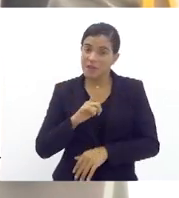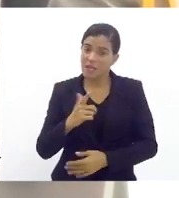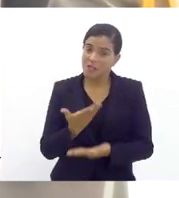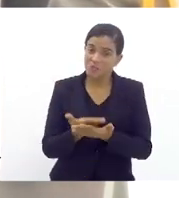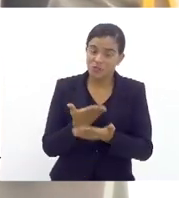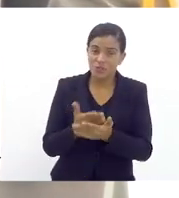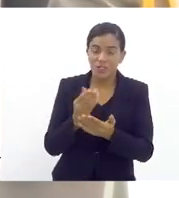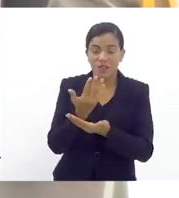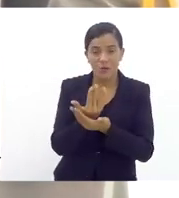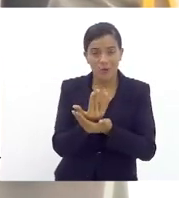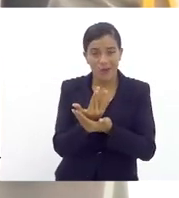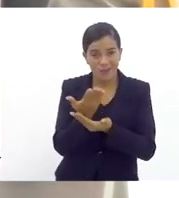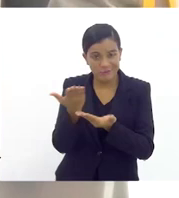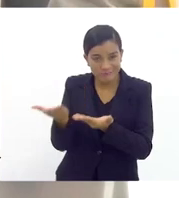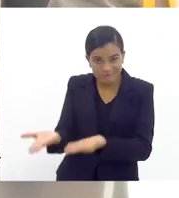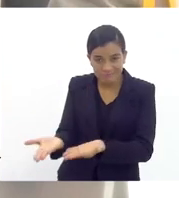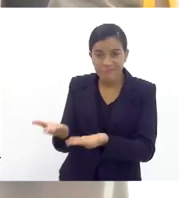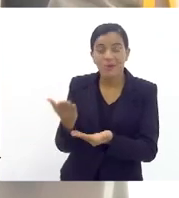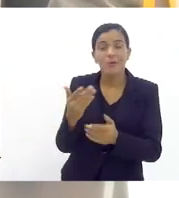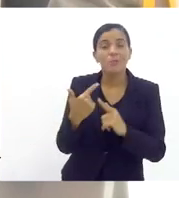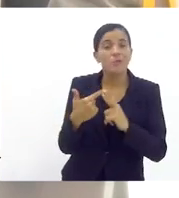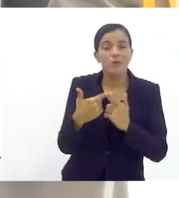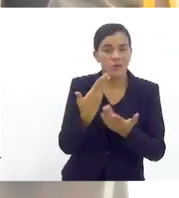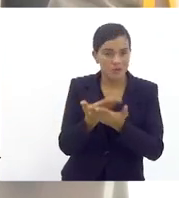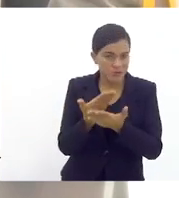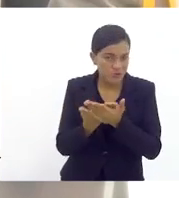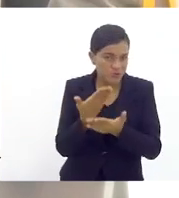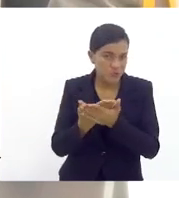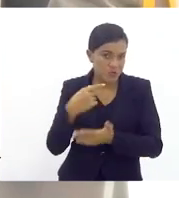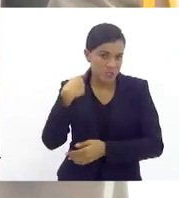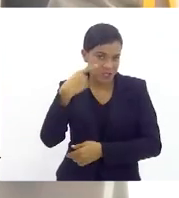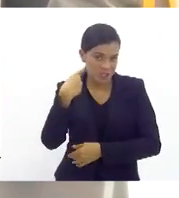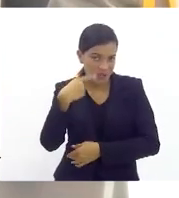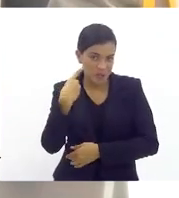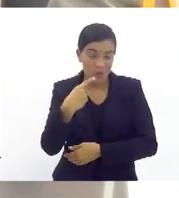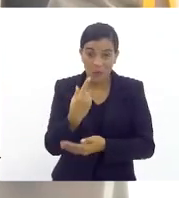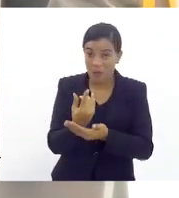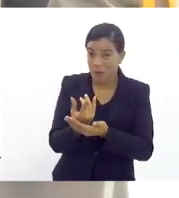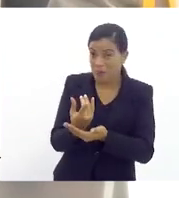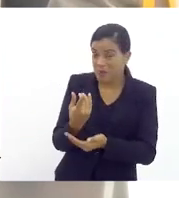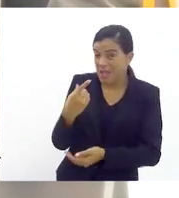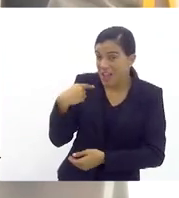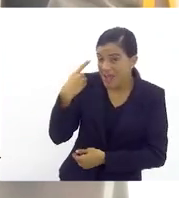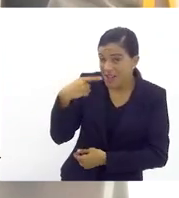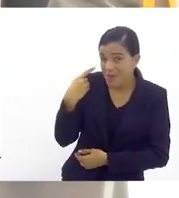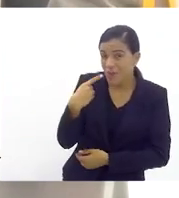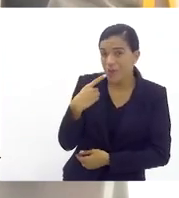UERJ aqui, porque estudante de direito trans não é